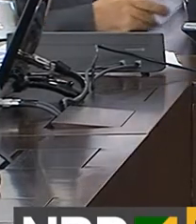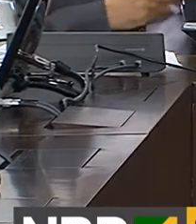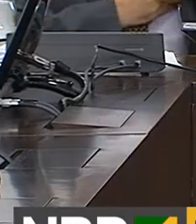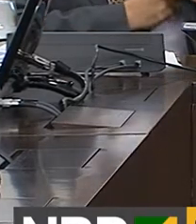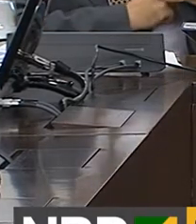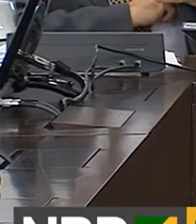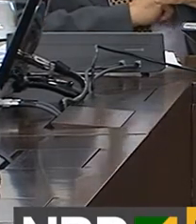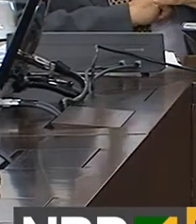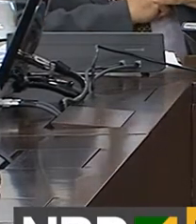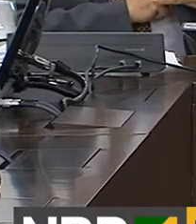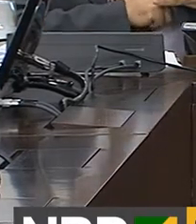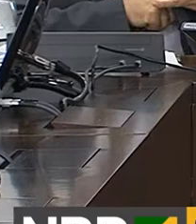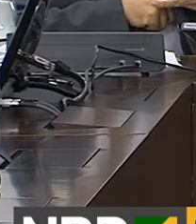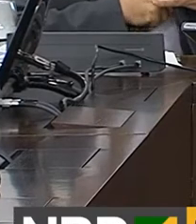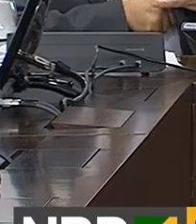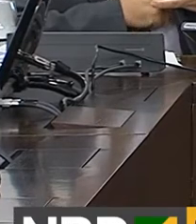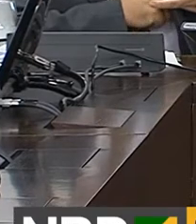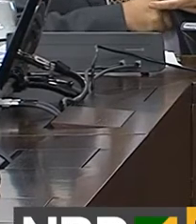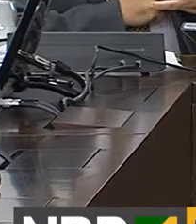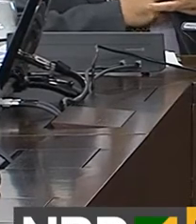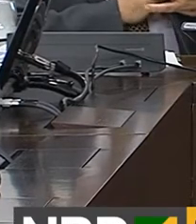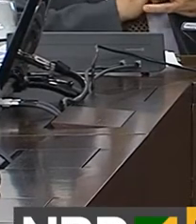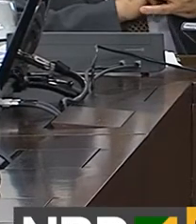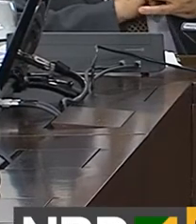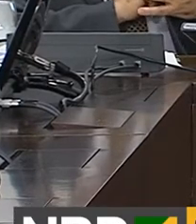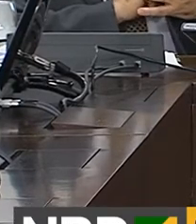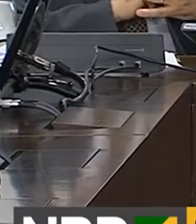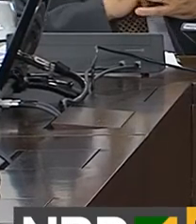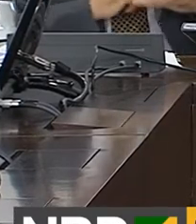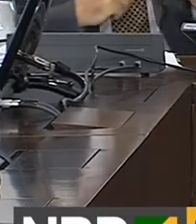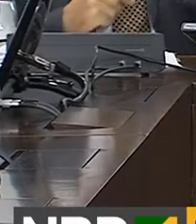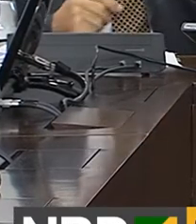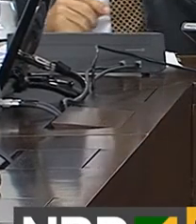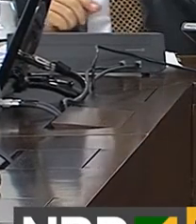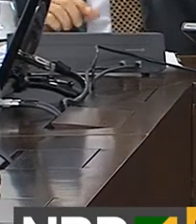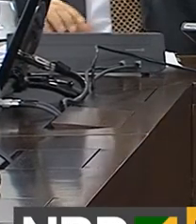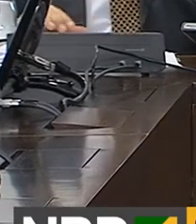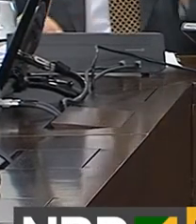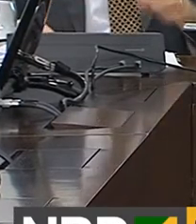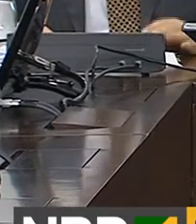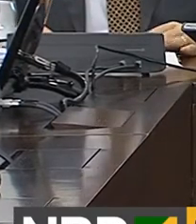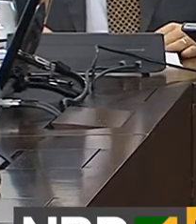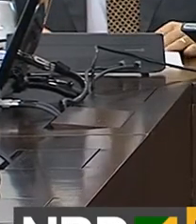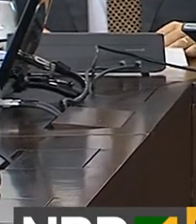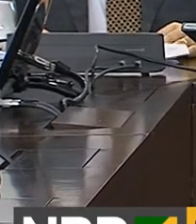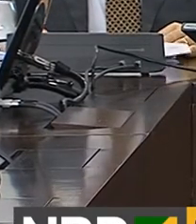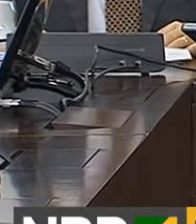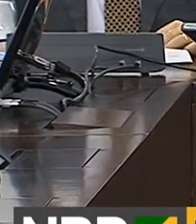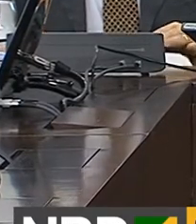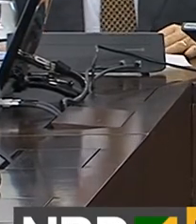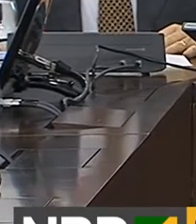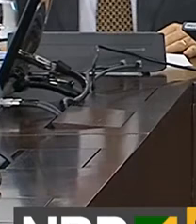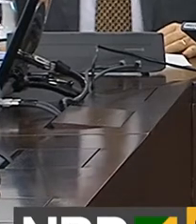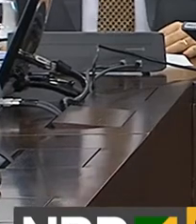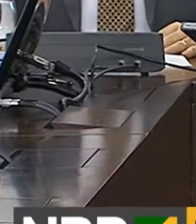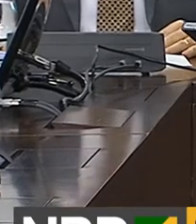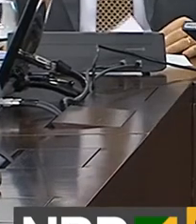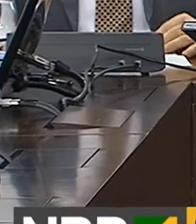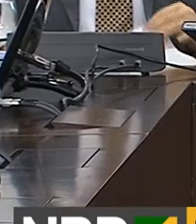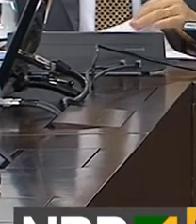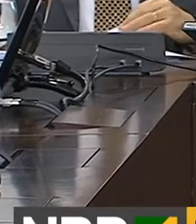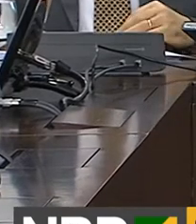eu quero mais uma vez cumprimentá los a todos e inicialmente a dizer a